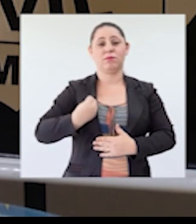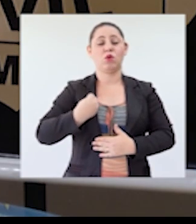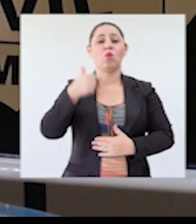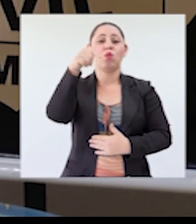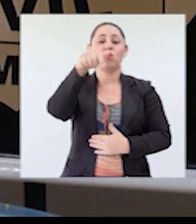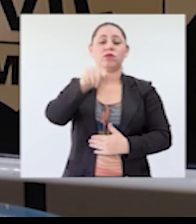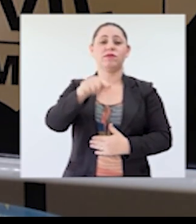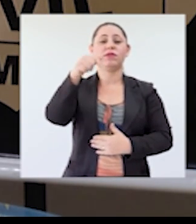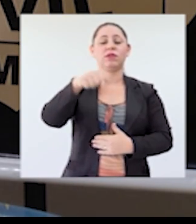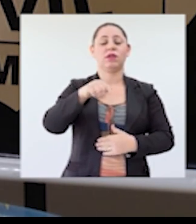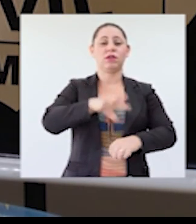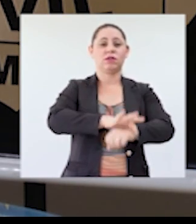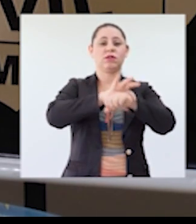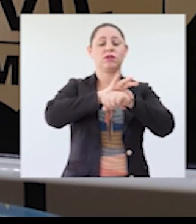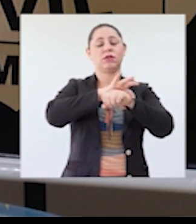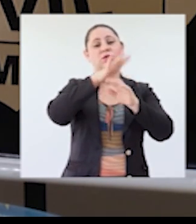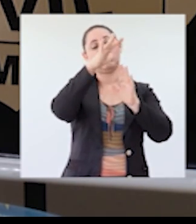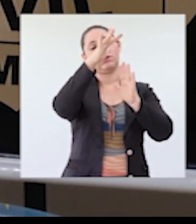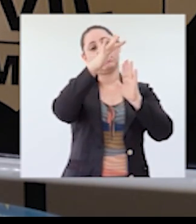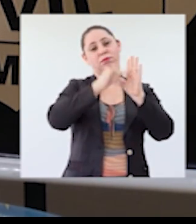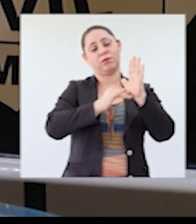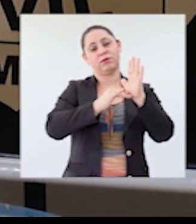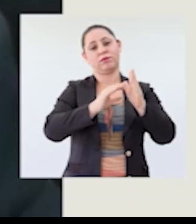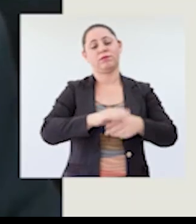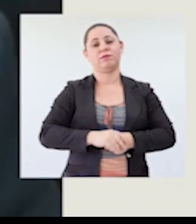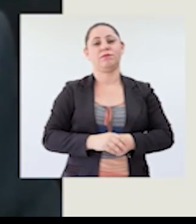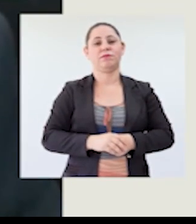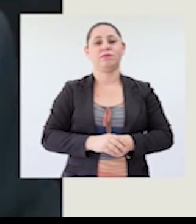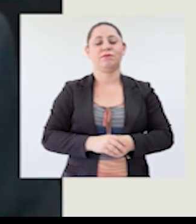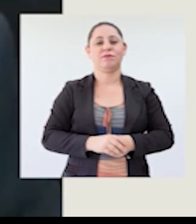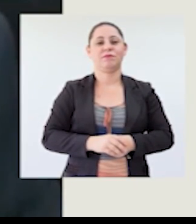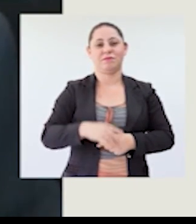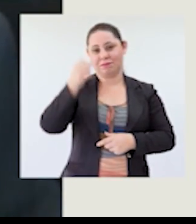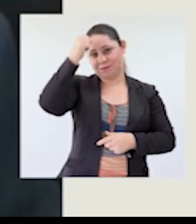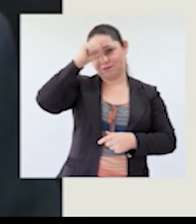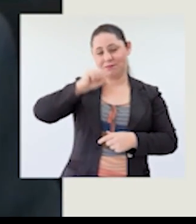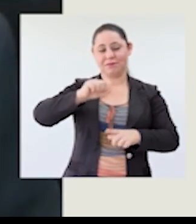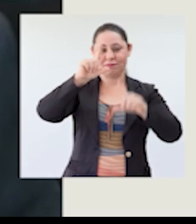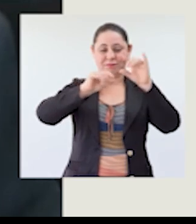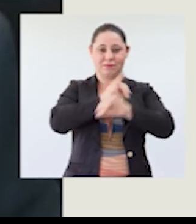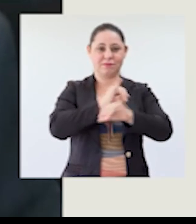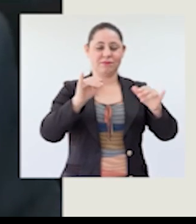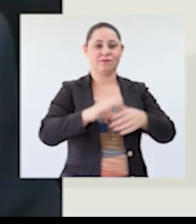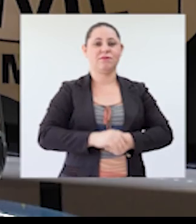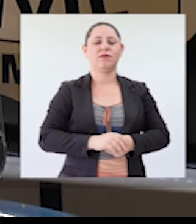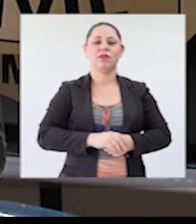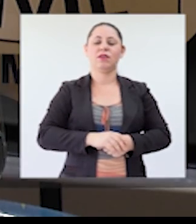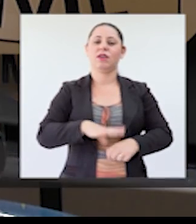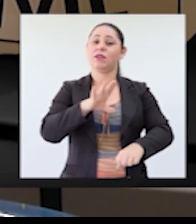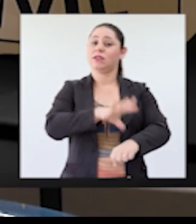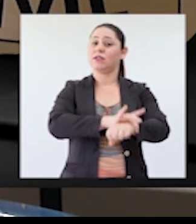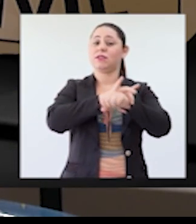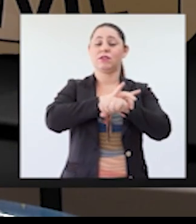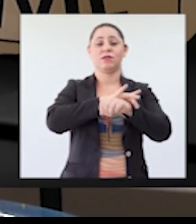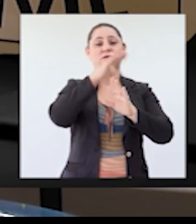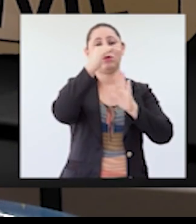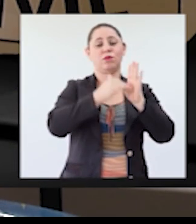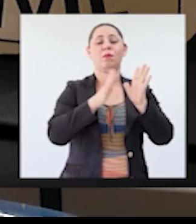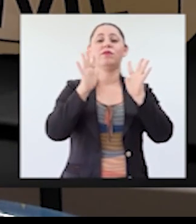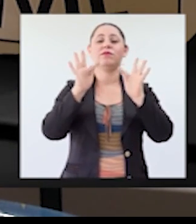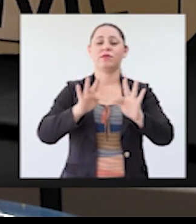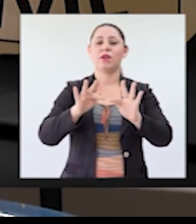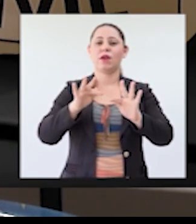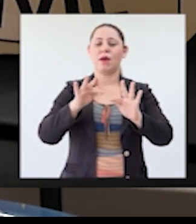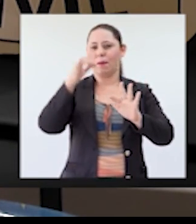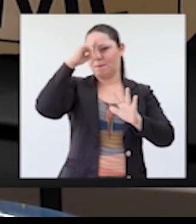pela sua participação mais uma vez aqui no programa Segurança em Pauta. Eu desejo sucesso no programa. E o Segurança em Pauta vai ficando